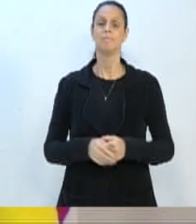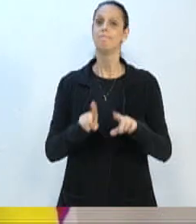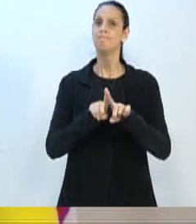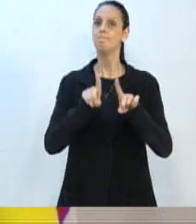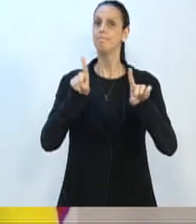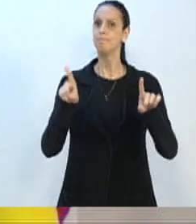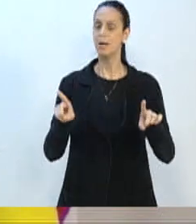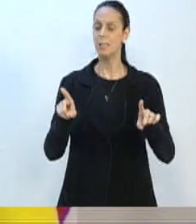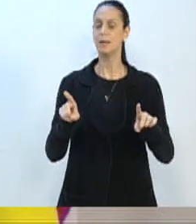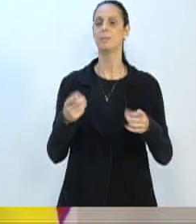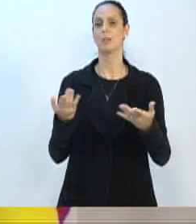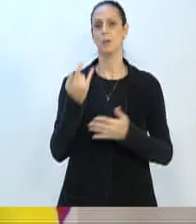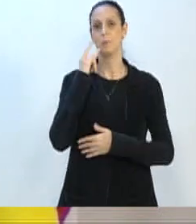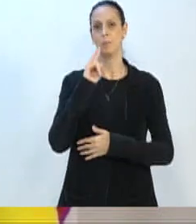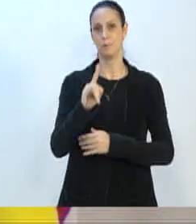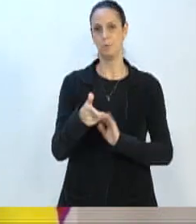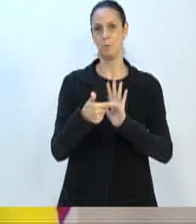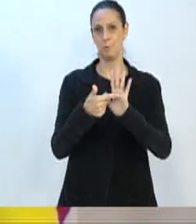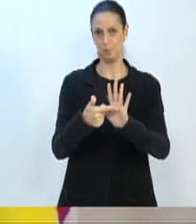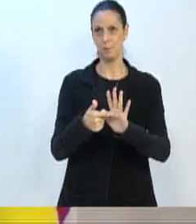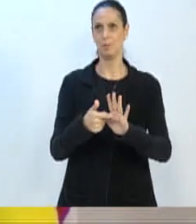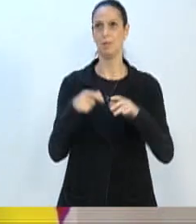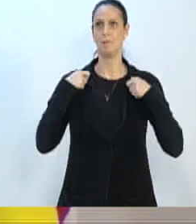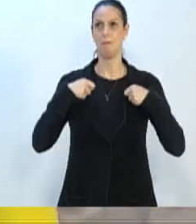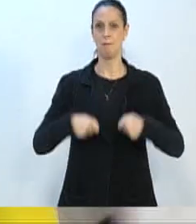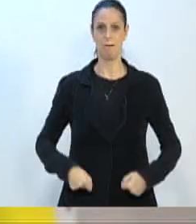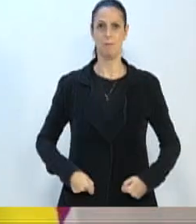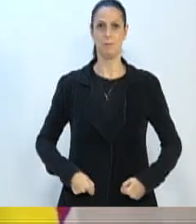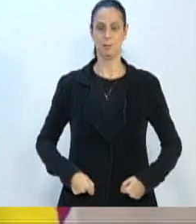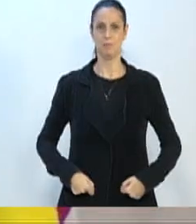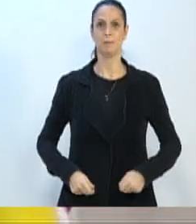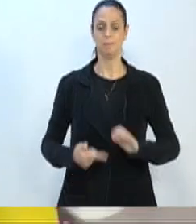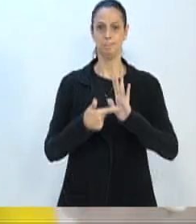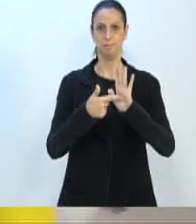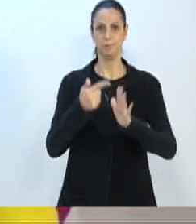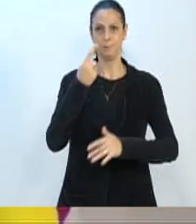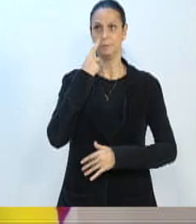por último eu queria trazer uma outra camisa essa aqui ó